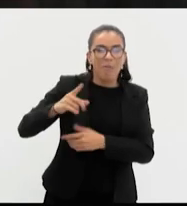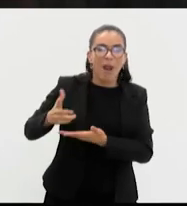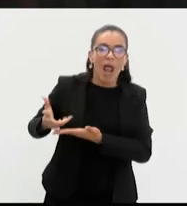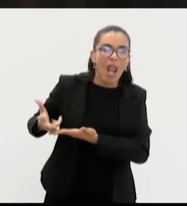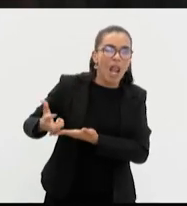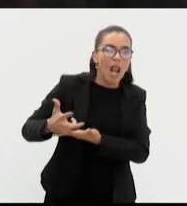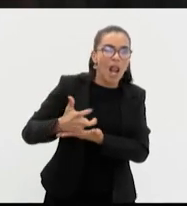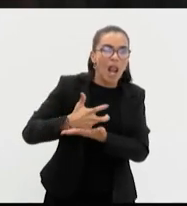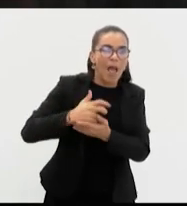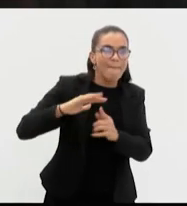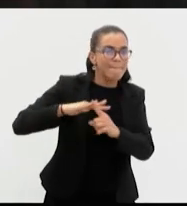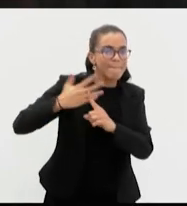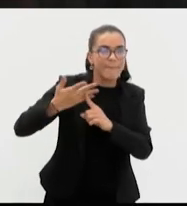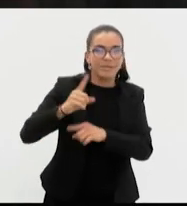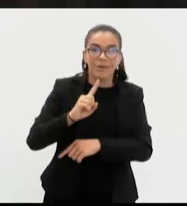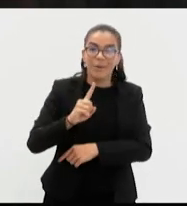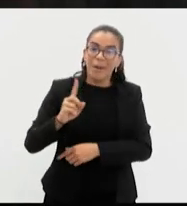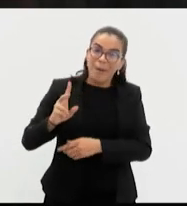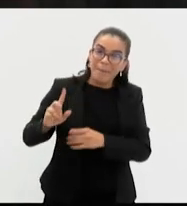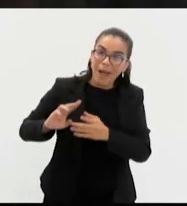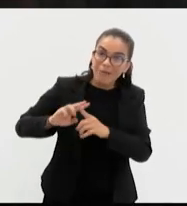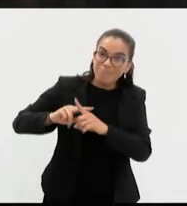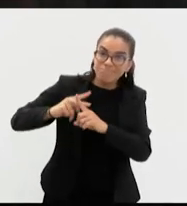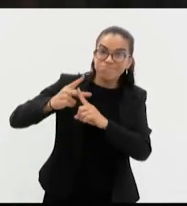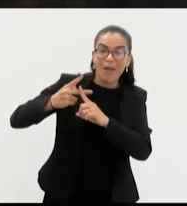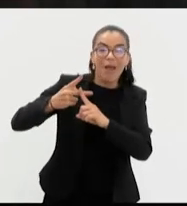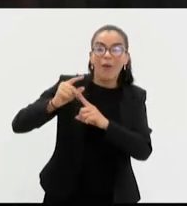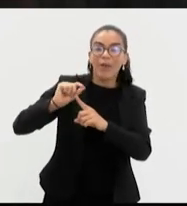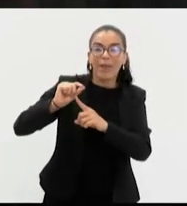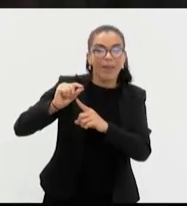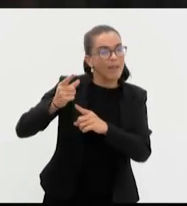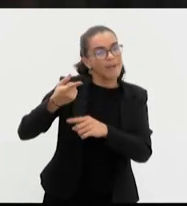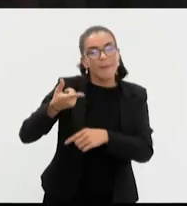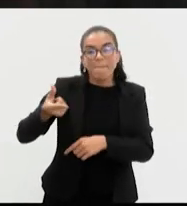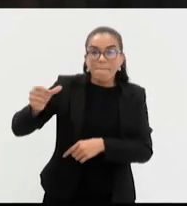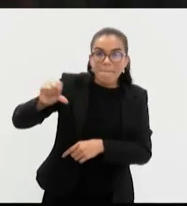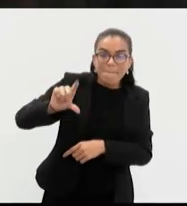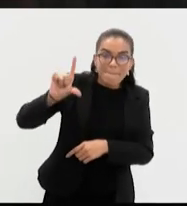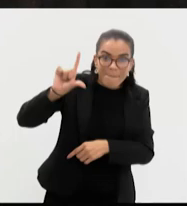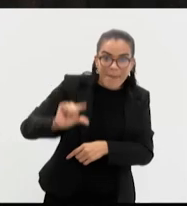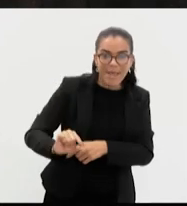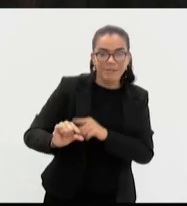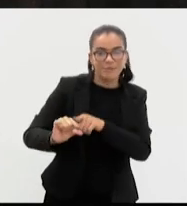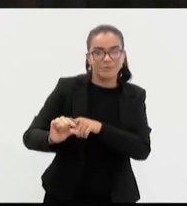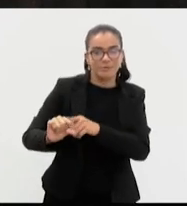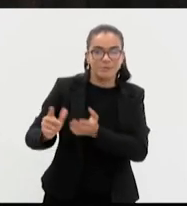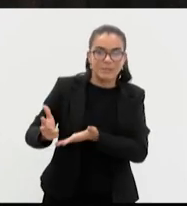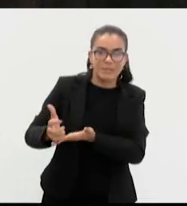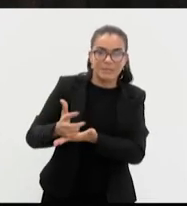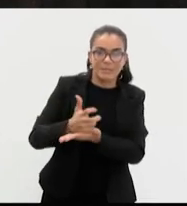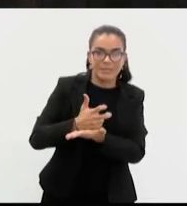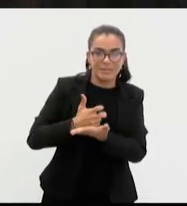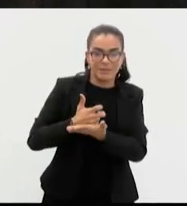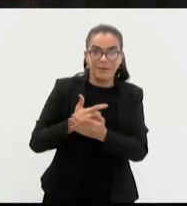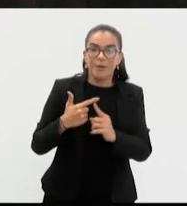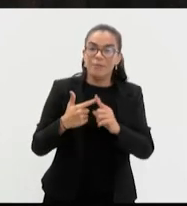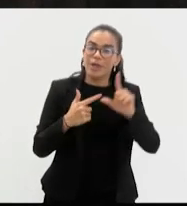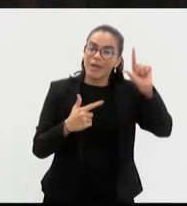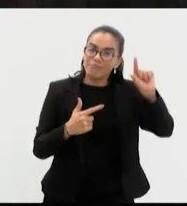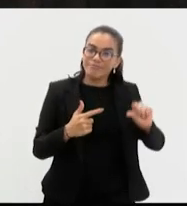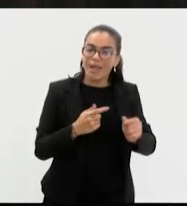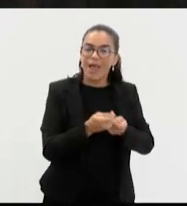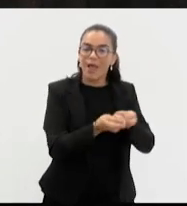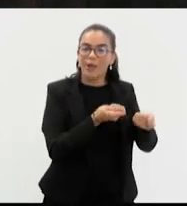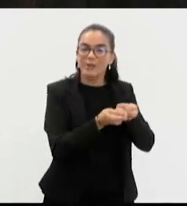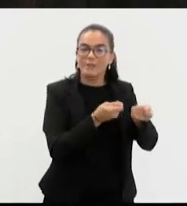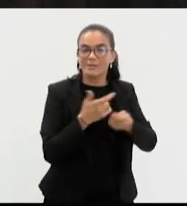para arrecadar menos porque você vai economizar nos gastos com saúde